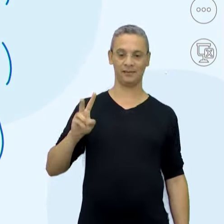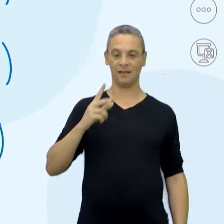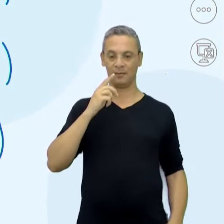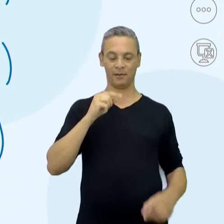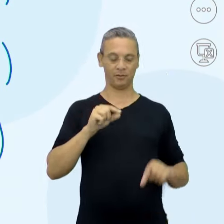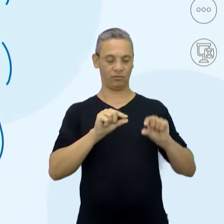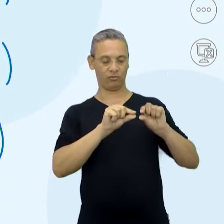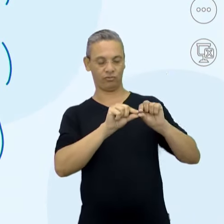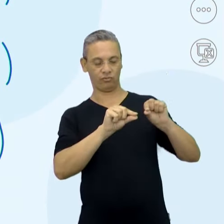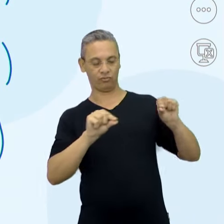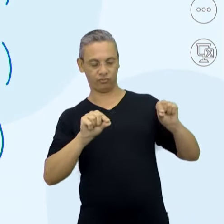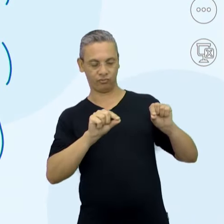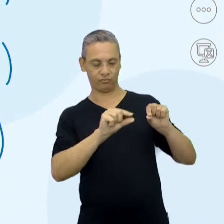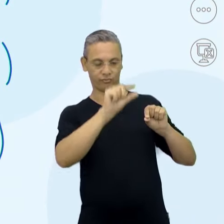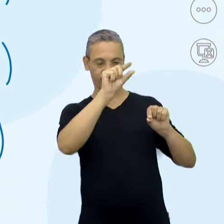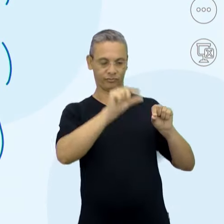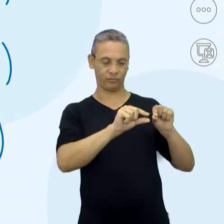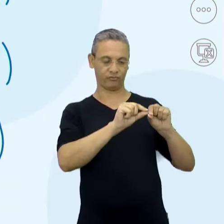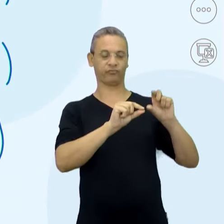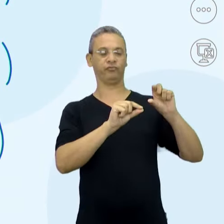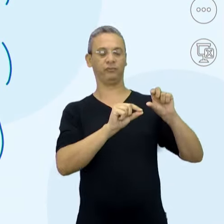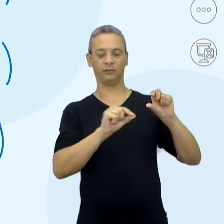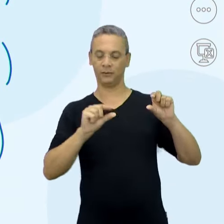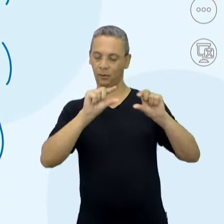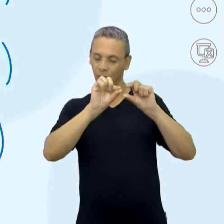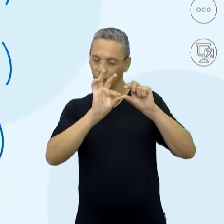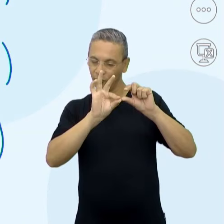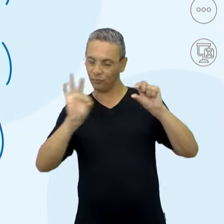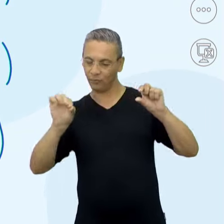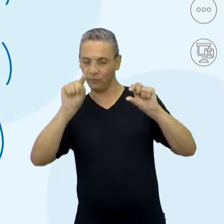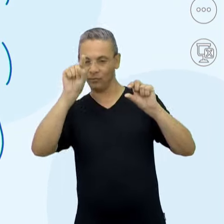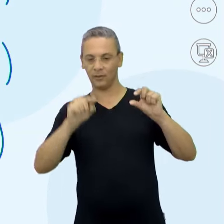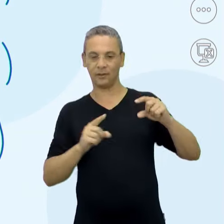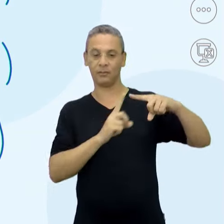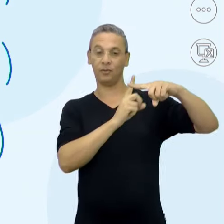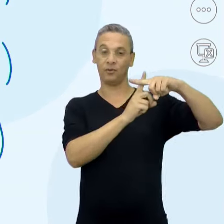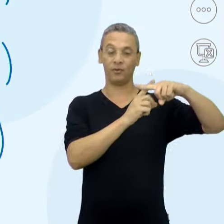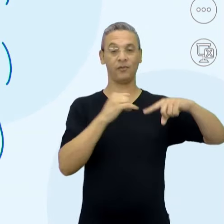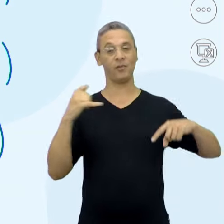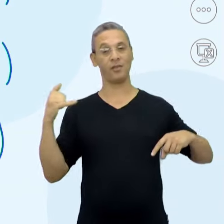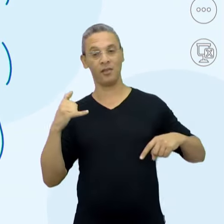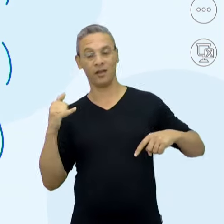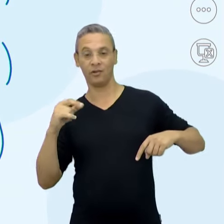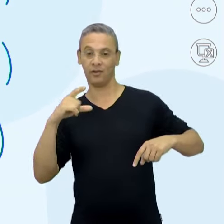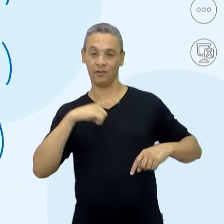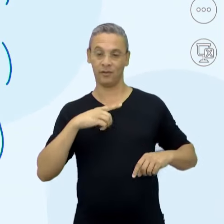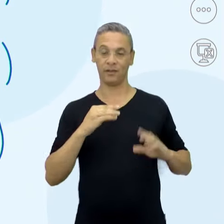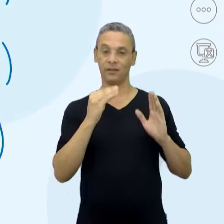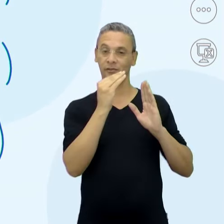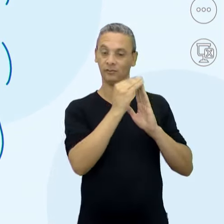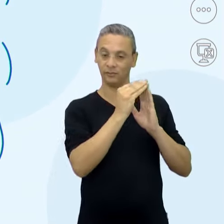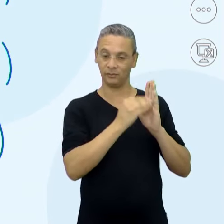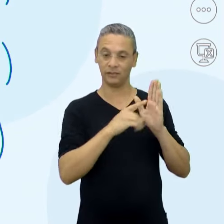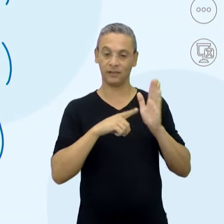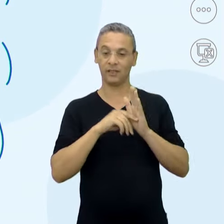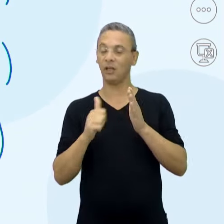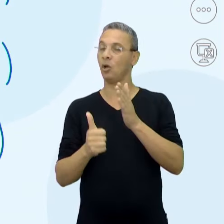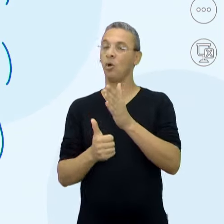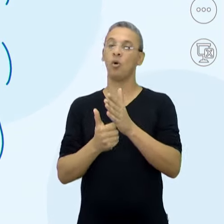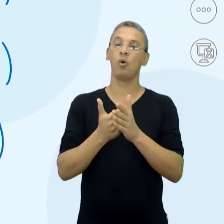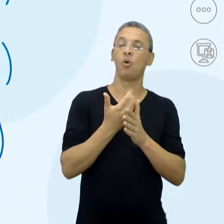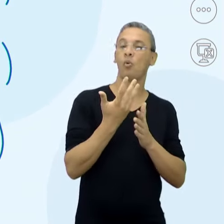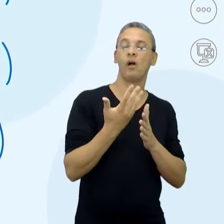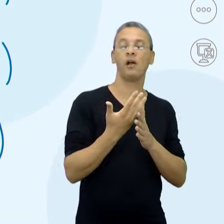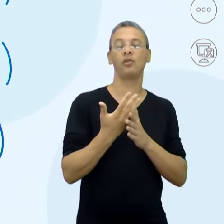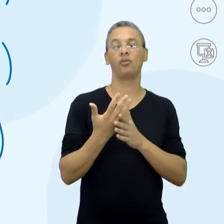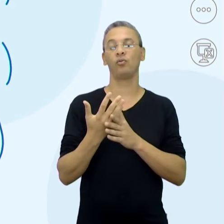mais grosso e um mais fininho. Tem aqui um símbolo positivo e negativo, e geralmente vem marcado aqui quanto é o